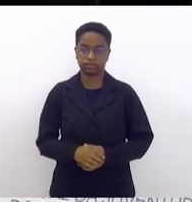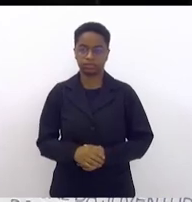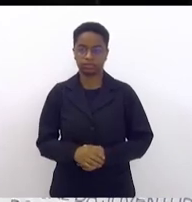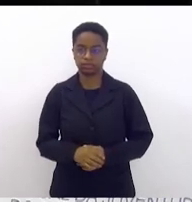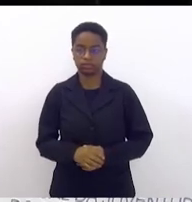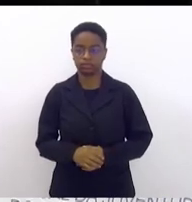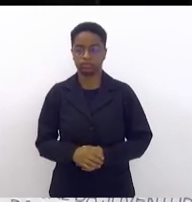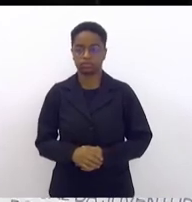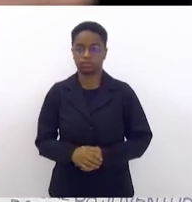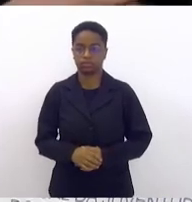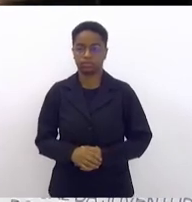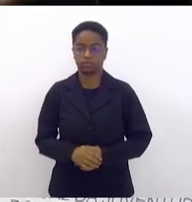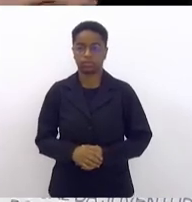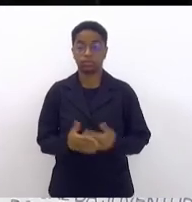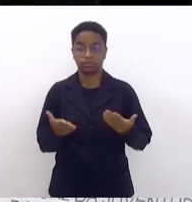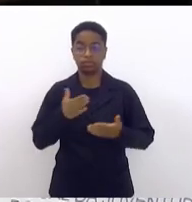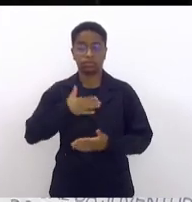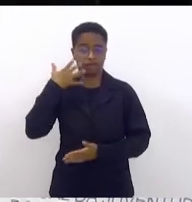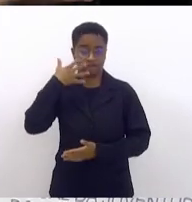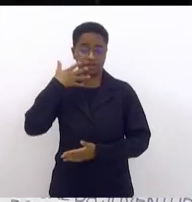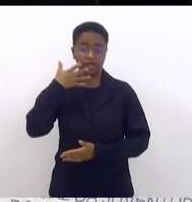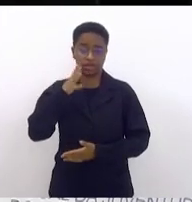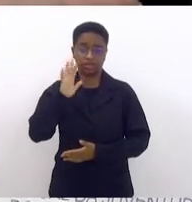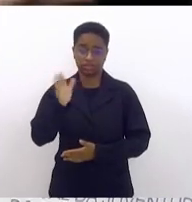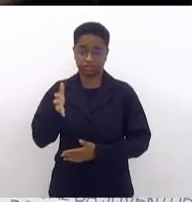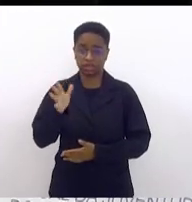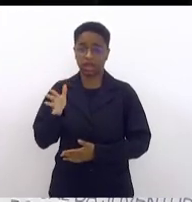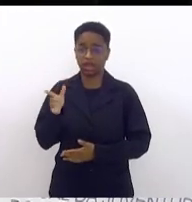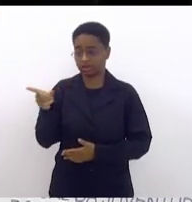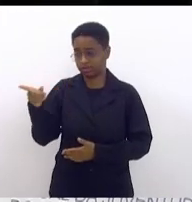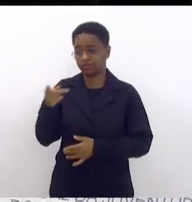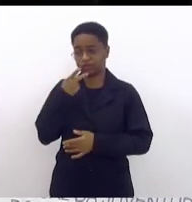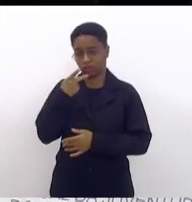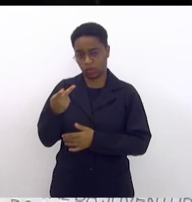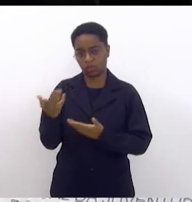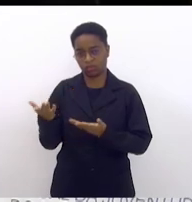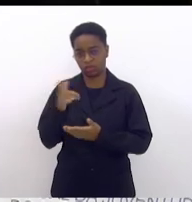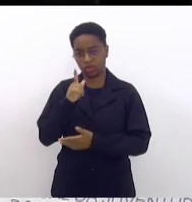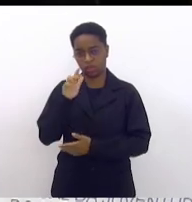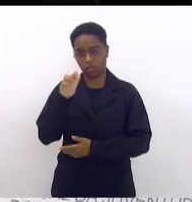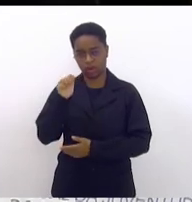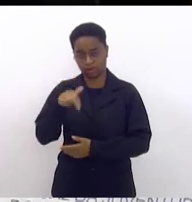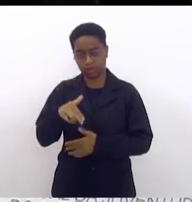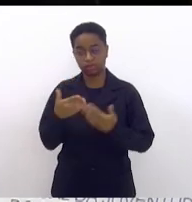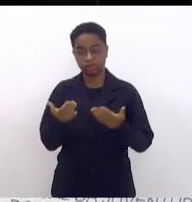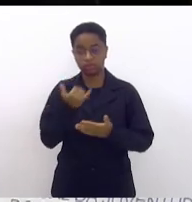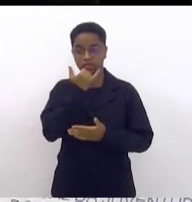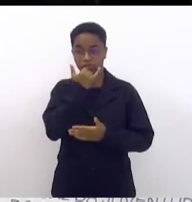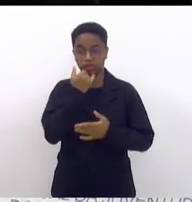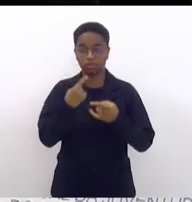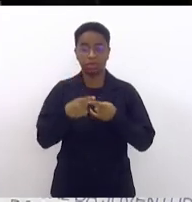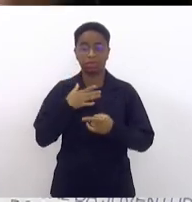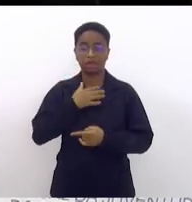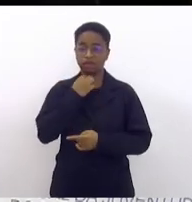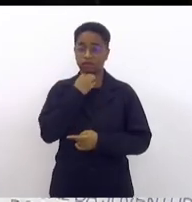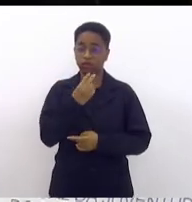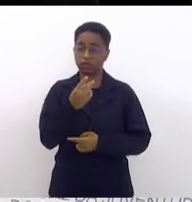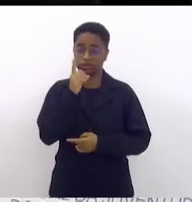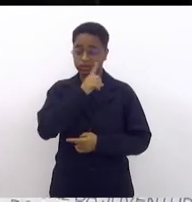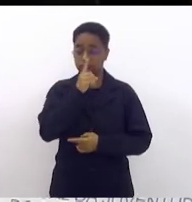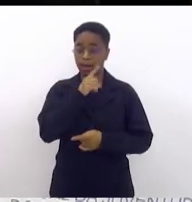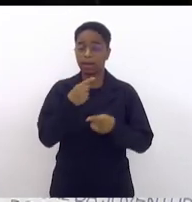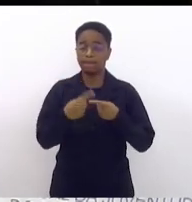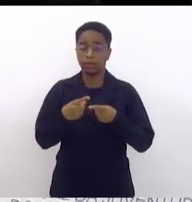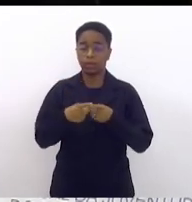bom metade da minha fala já foi fala pelo Luan já foi falada pelo Luan e peço desculpas pela voz porque realmente a gente vem de um